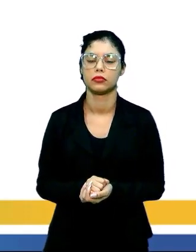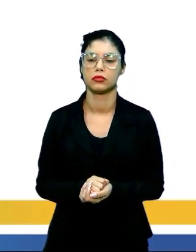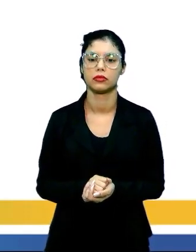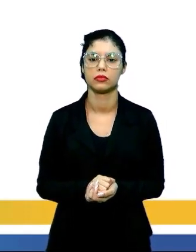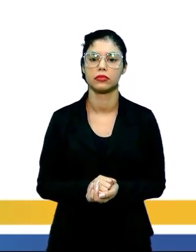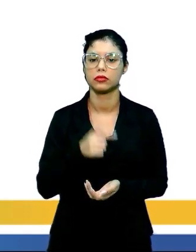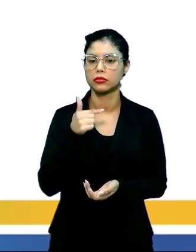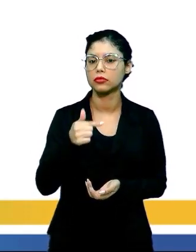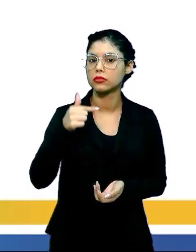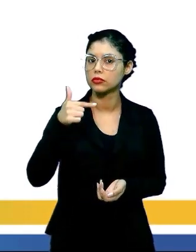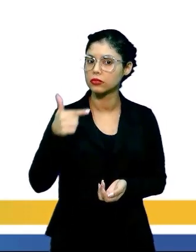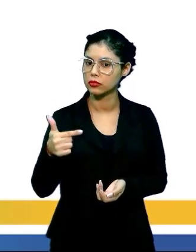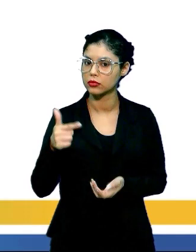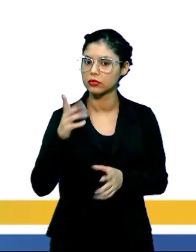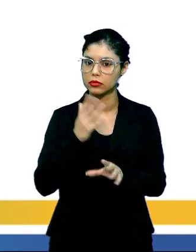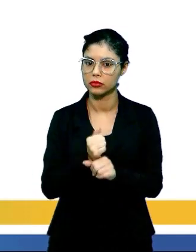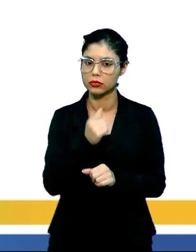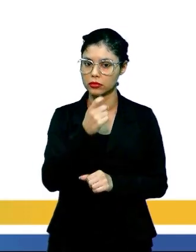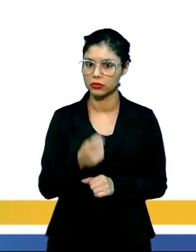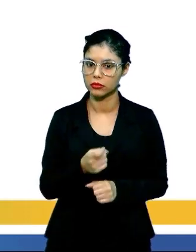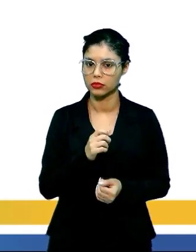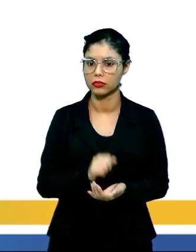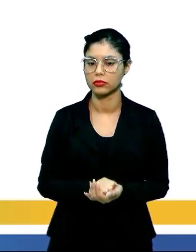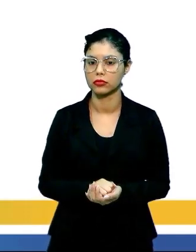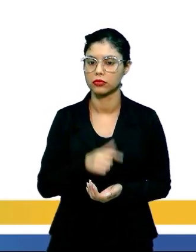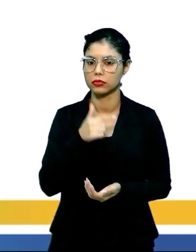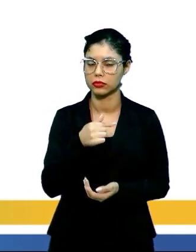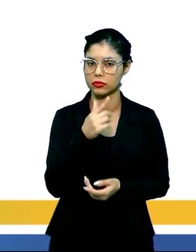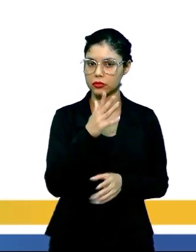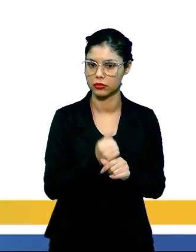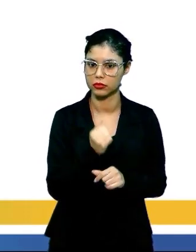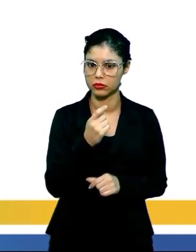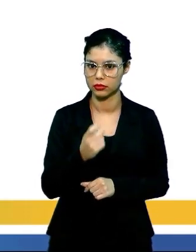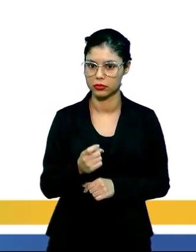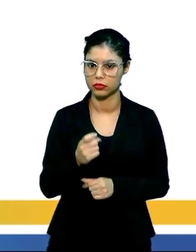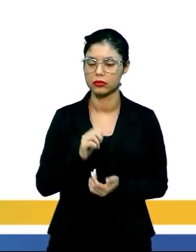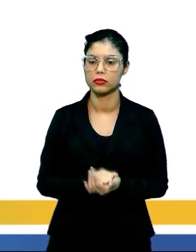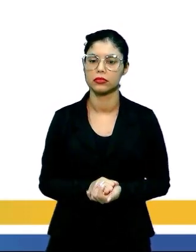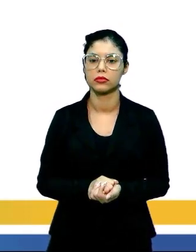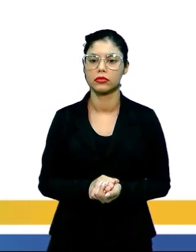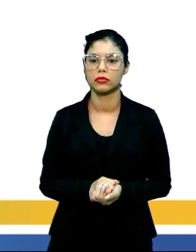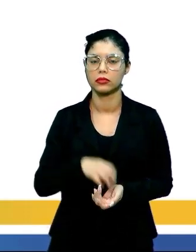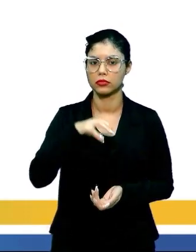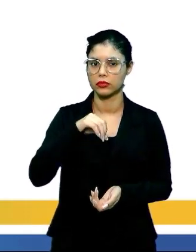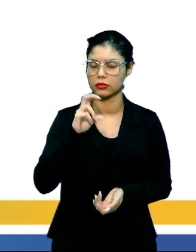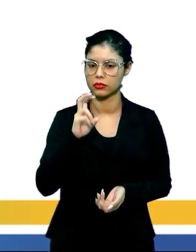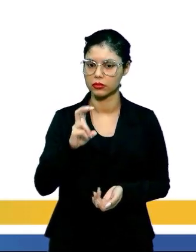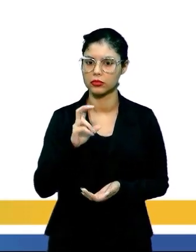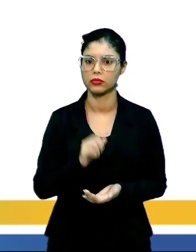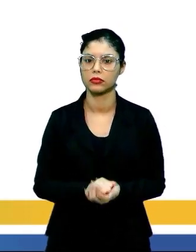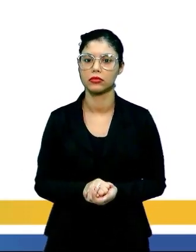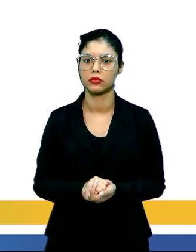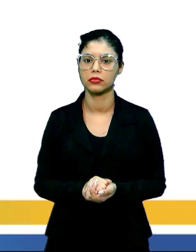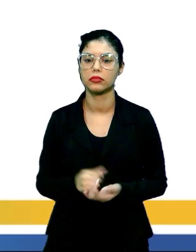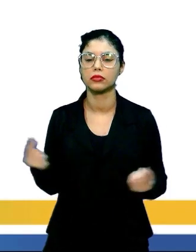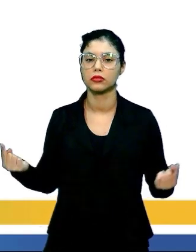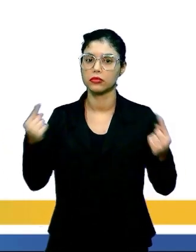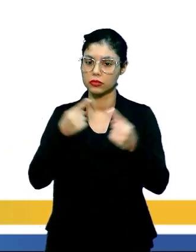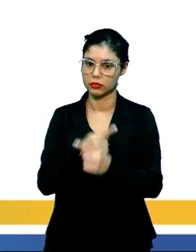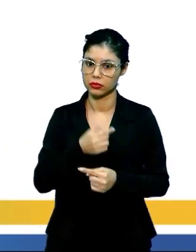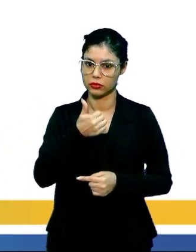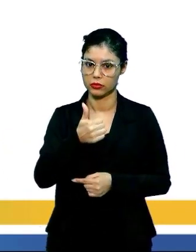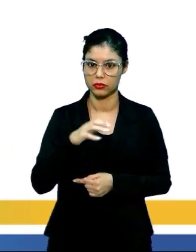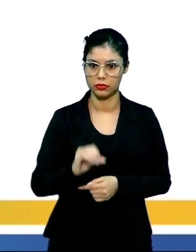dar 72 mais x. Por isso que aqui tem 72 mais x. Tá? O 95 é o cruzamento